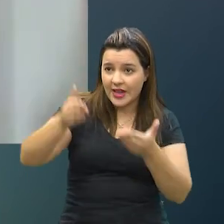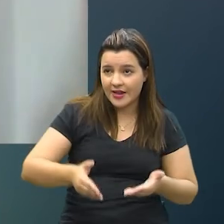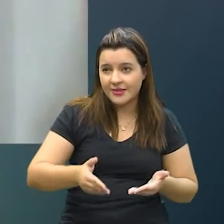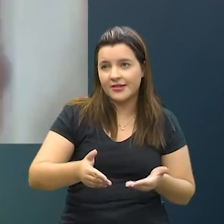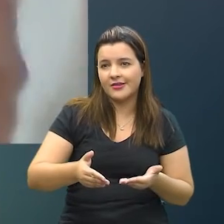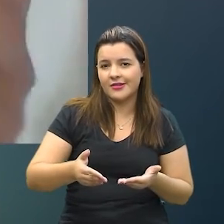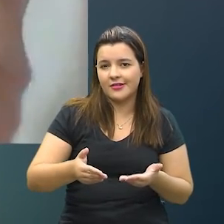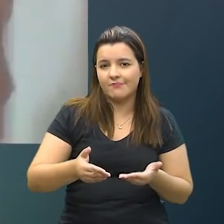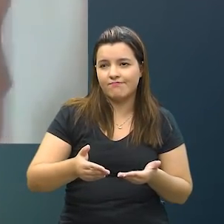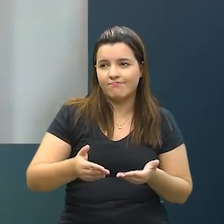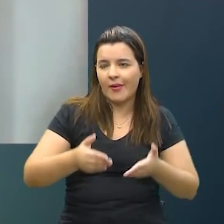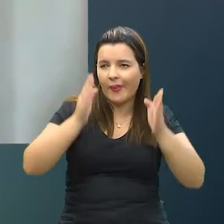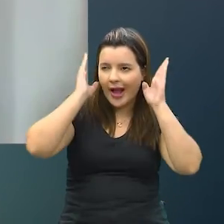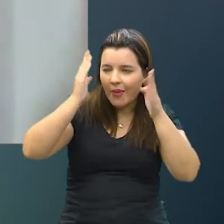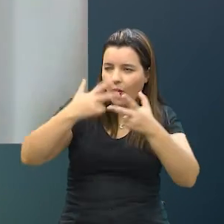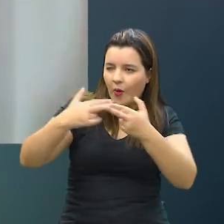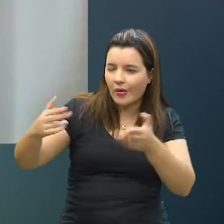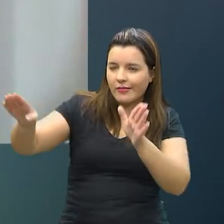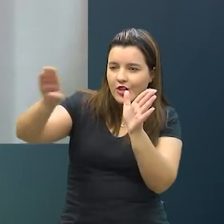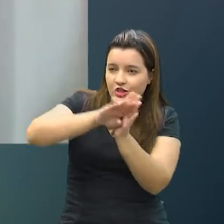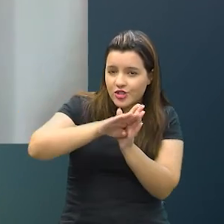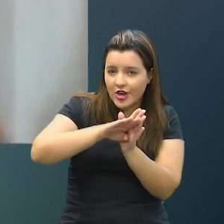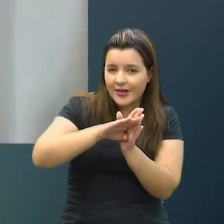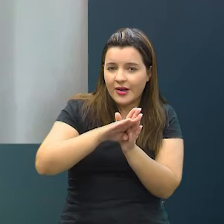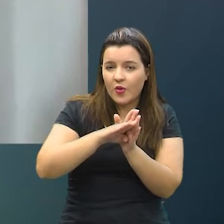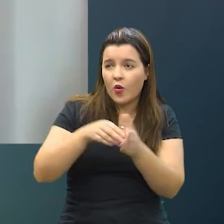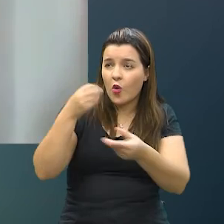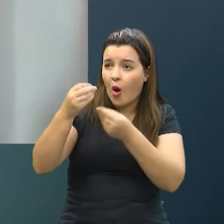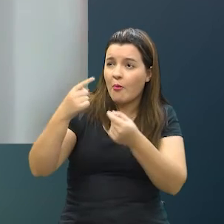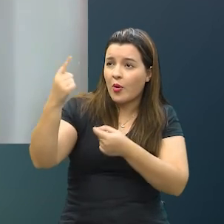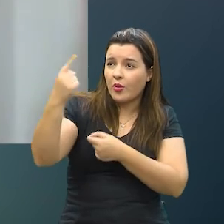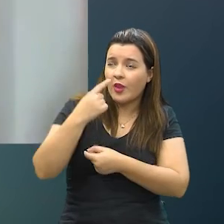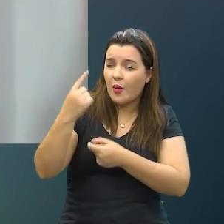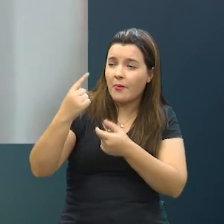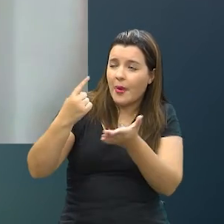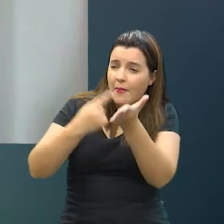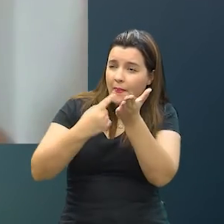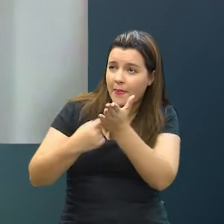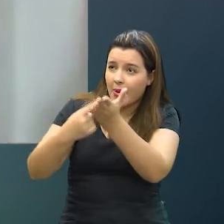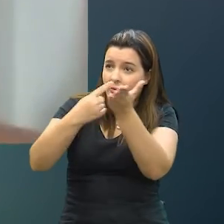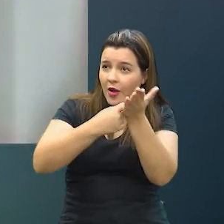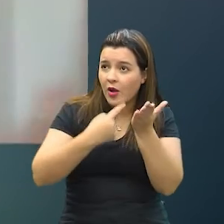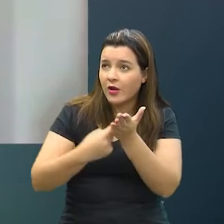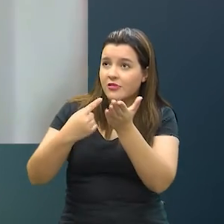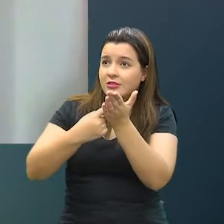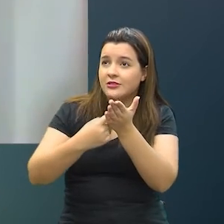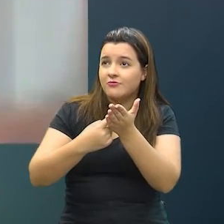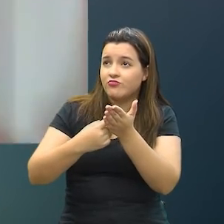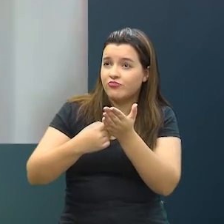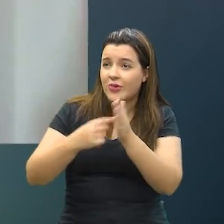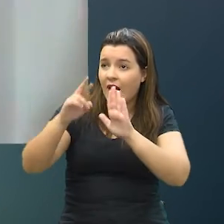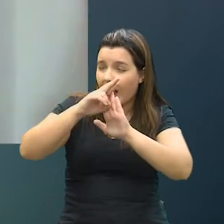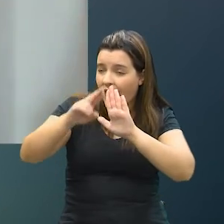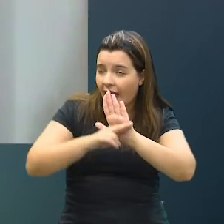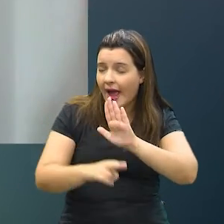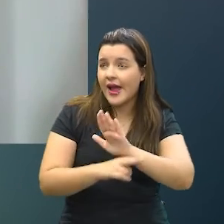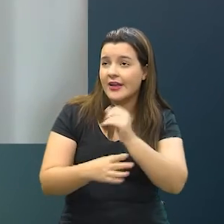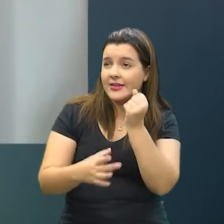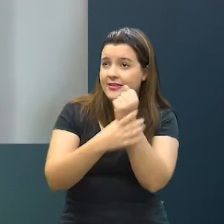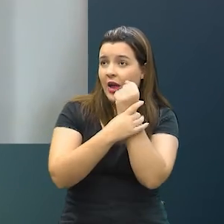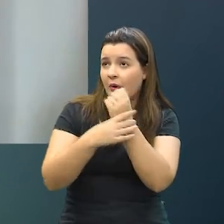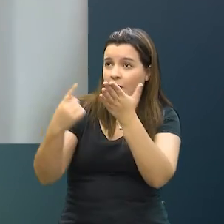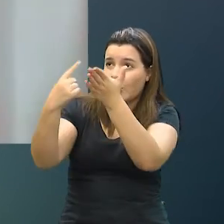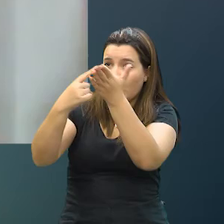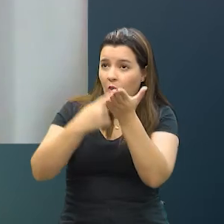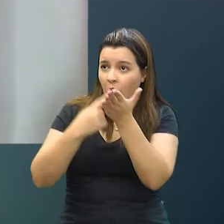Vai fazendo uma entrega de produtos. Então, como que esses fornecedores também cumprem alguns protocolos de segurança,